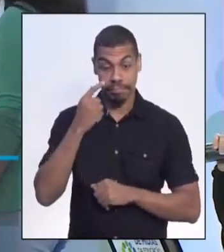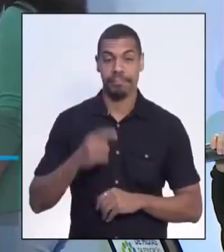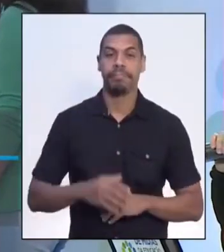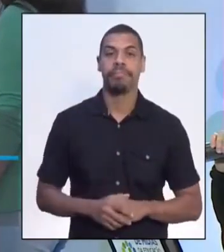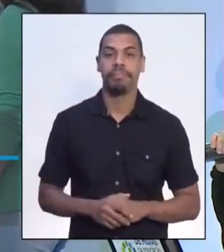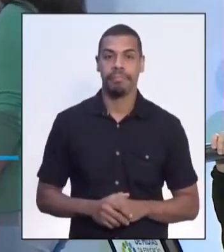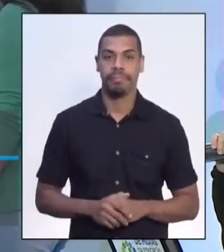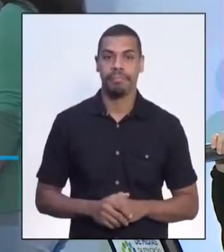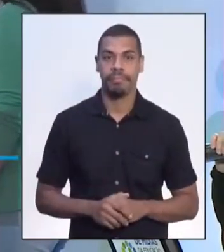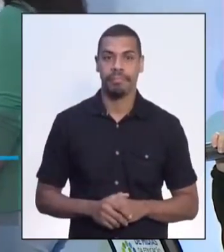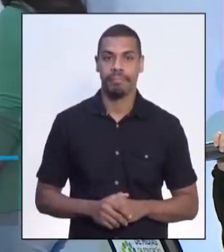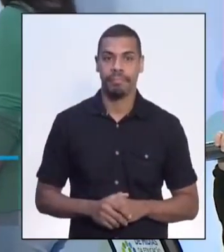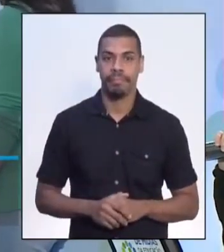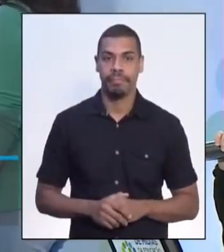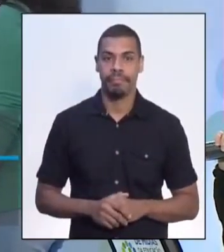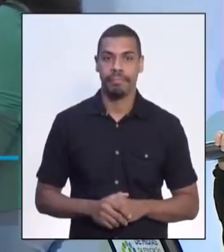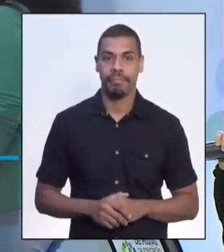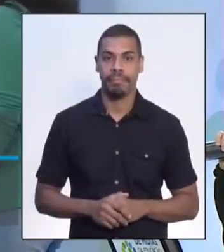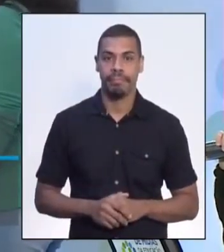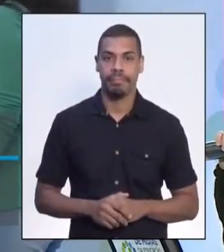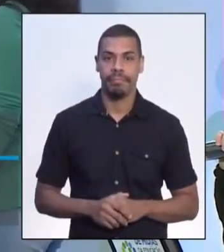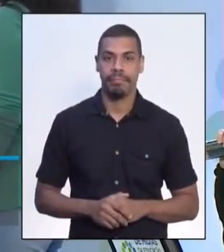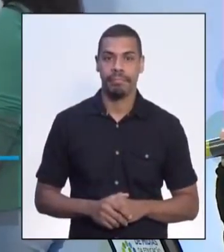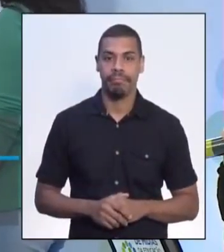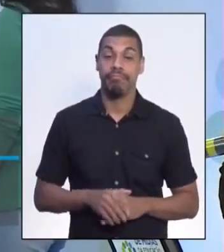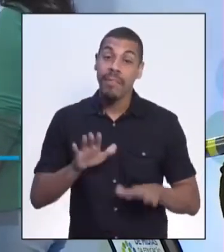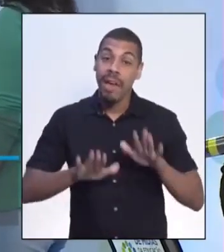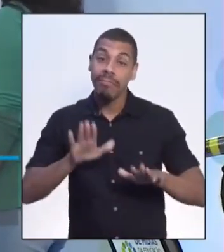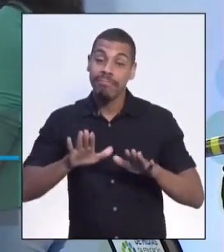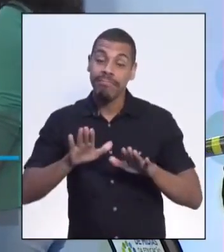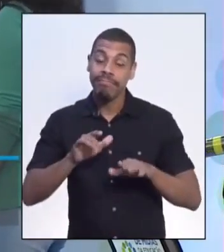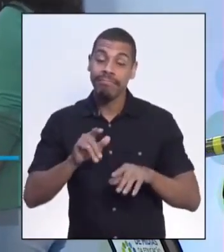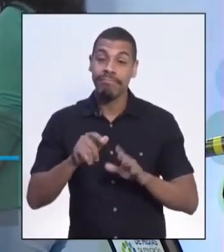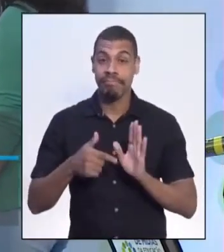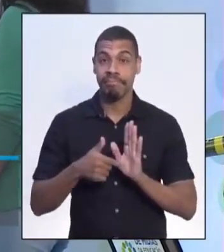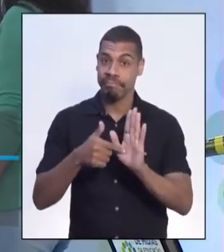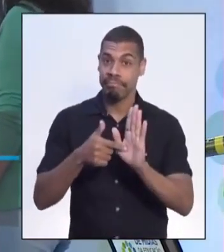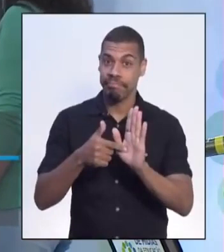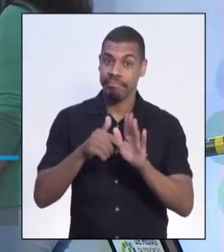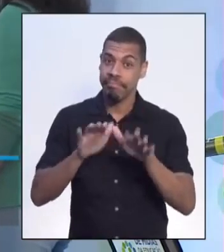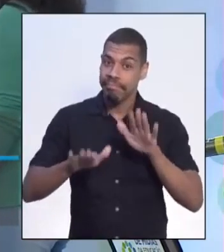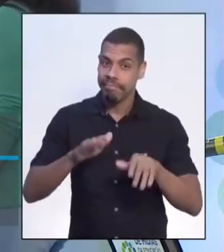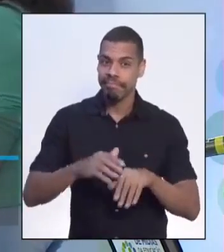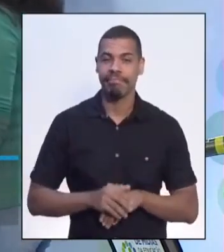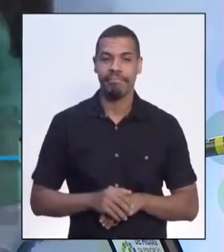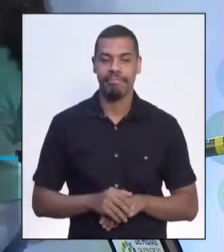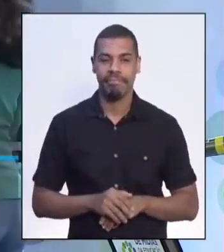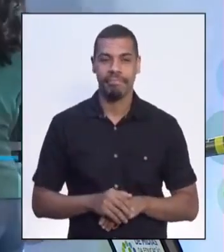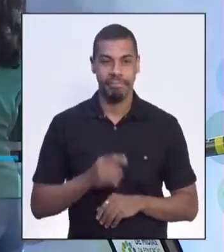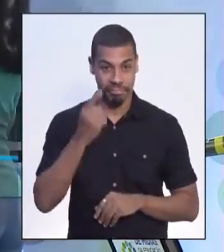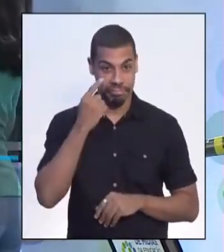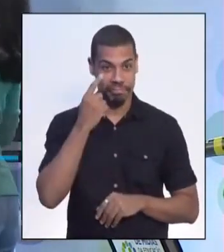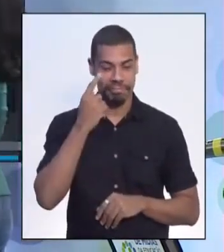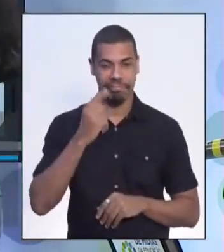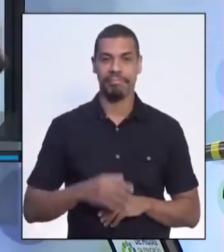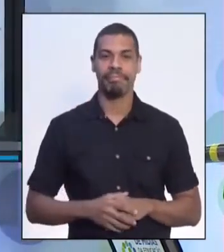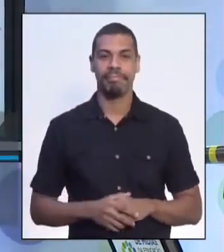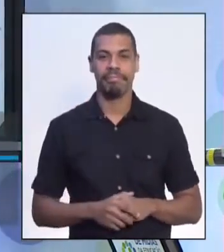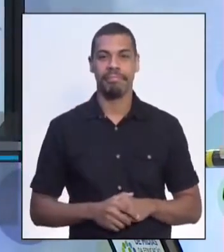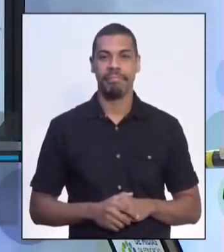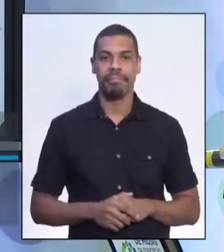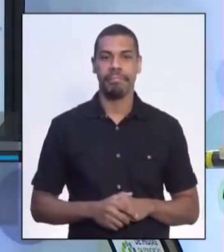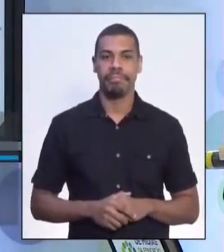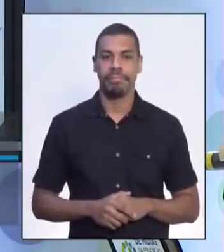fácil. Nem sempre a lousa digital ajuda a gente, né, pessoal? Mas tudo bem. Então, vamos lá. Tá